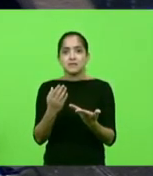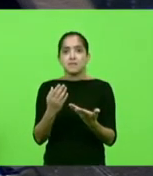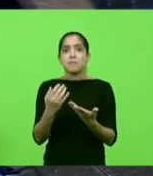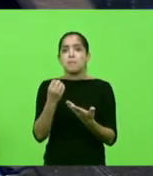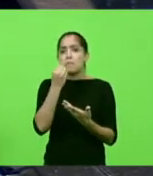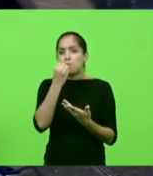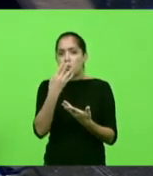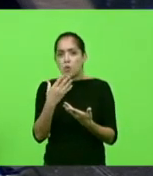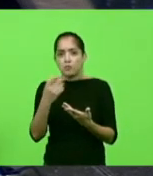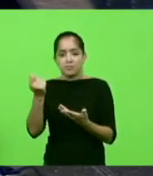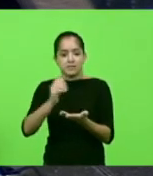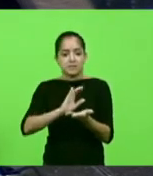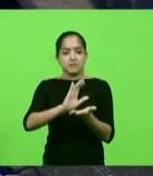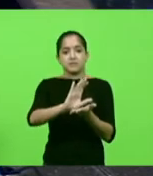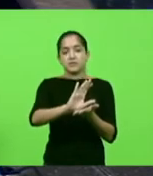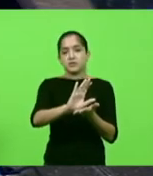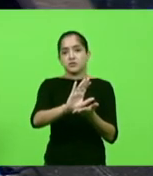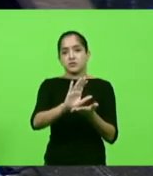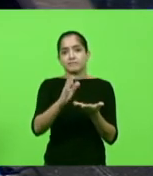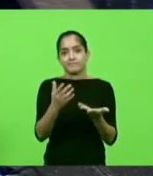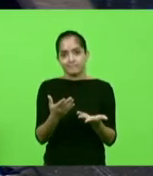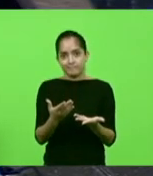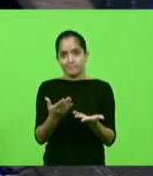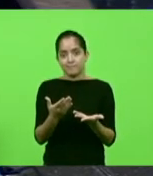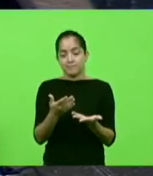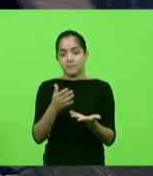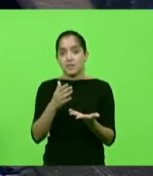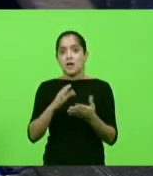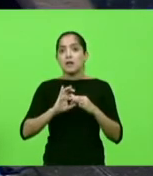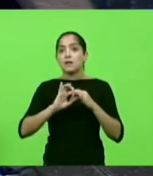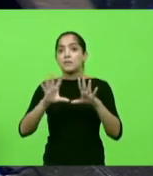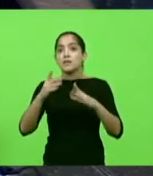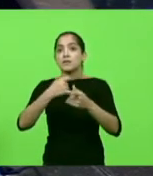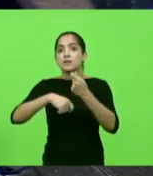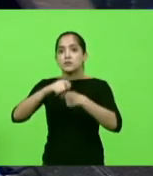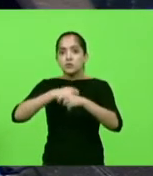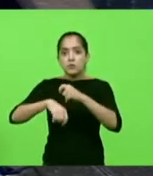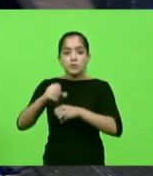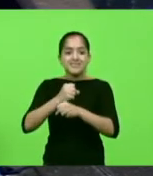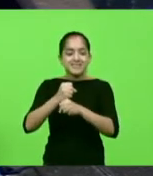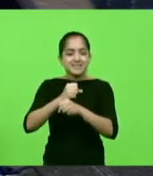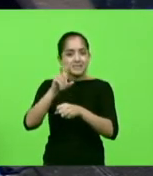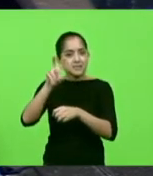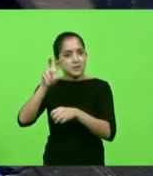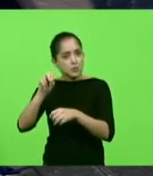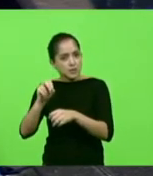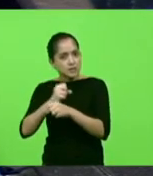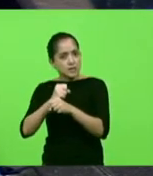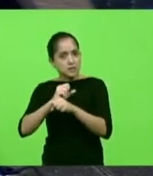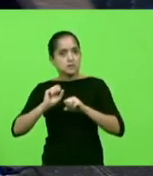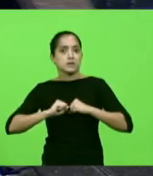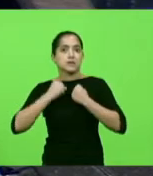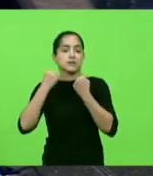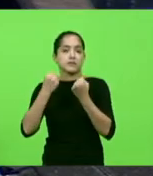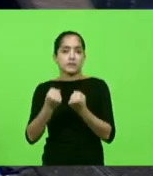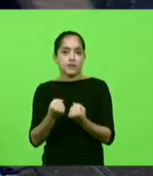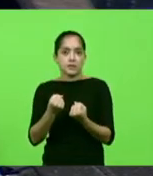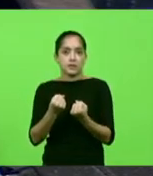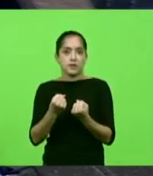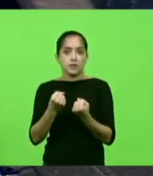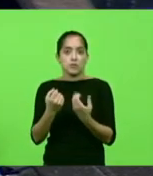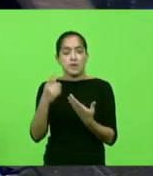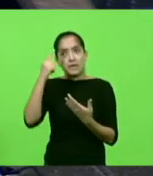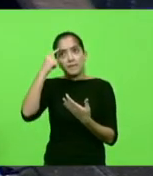investir. E se Campos defendeu sozinho a liberdade econômica durante 50 anos, imaginávamos então que com